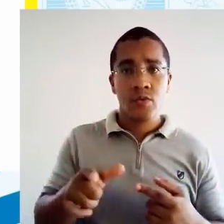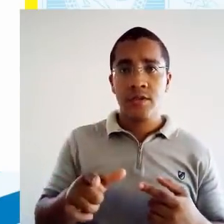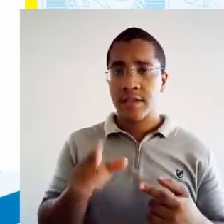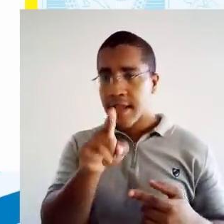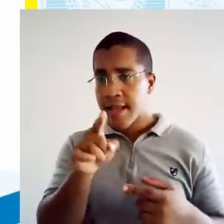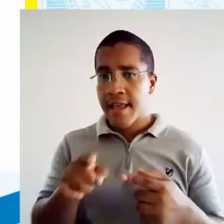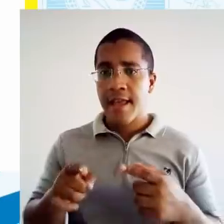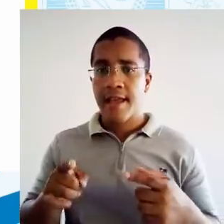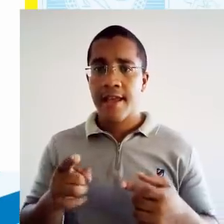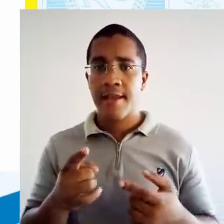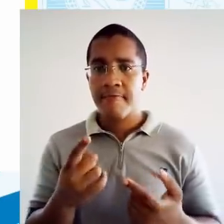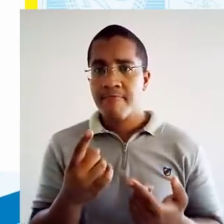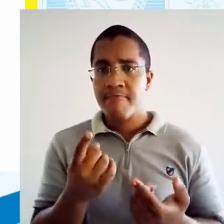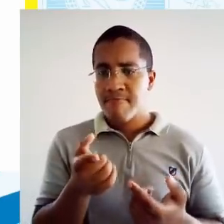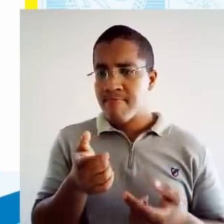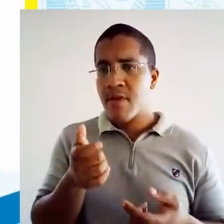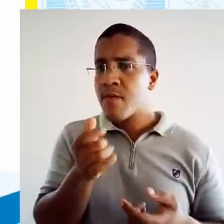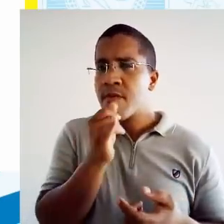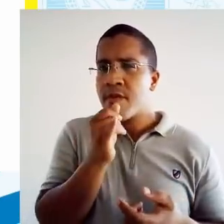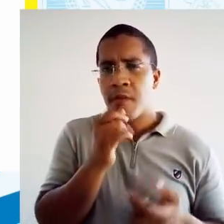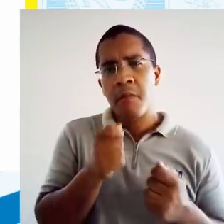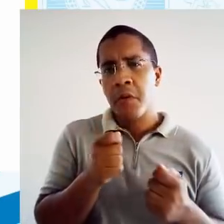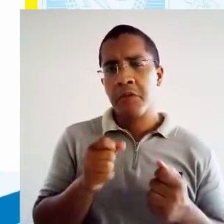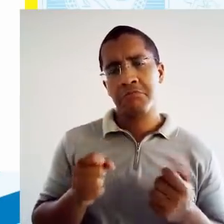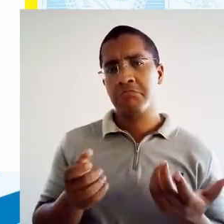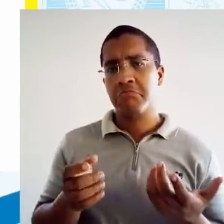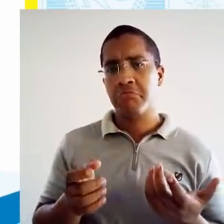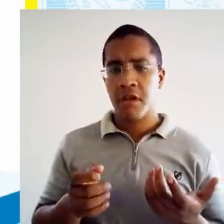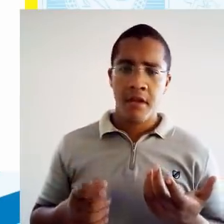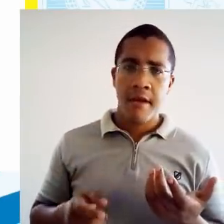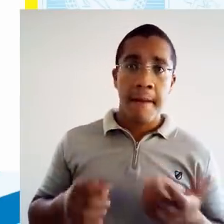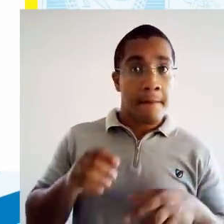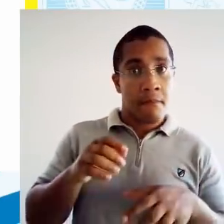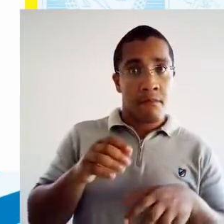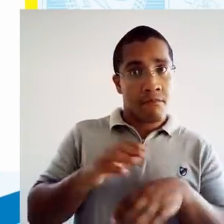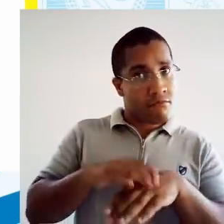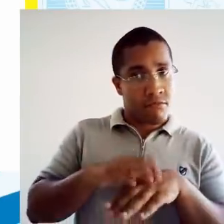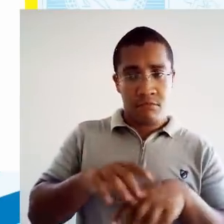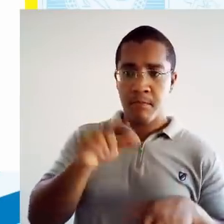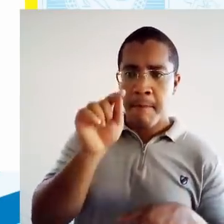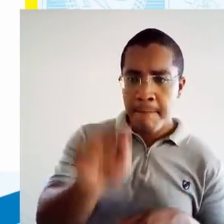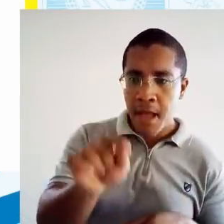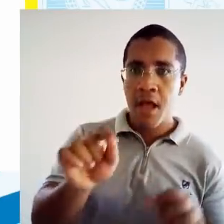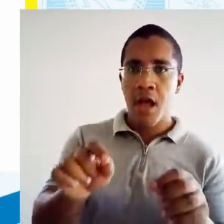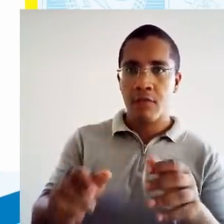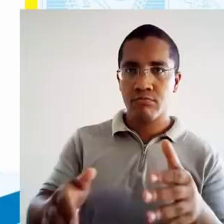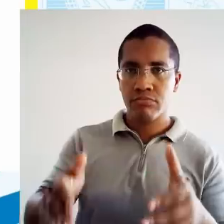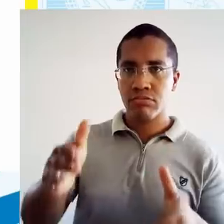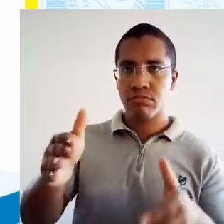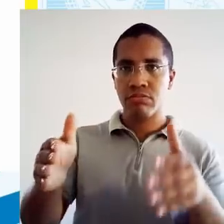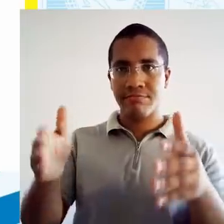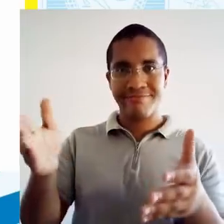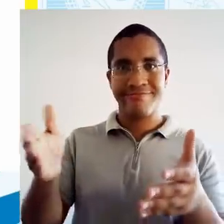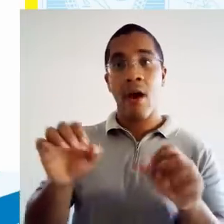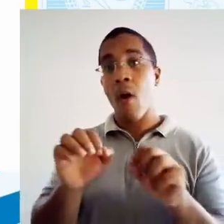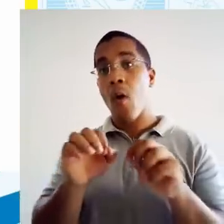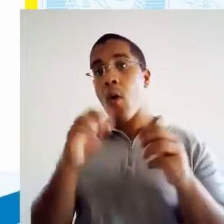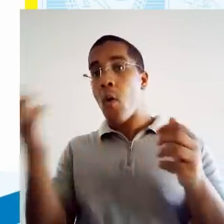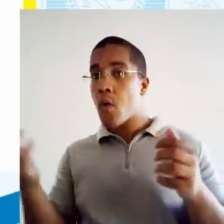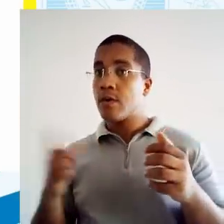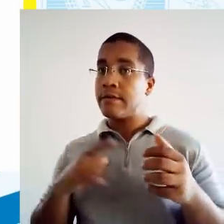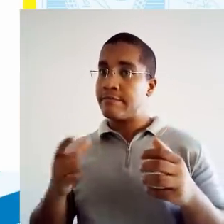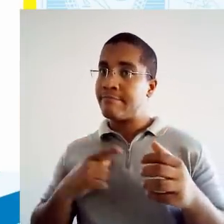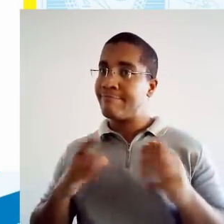motorizados os sistemas mecânicos que são controlados manualmente ou automaticamente por circuitos